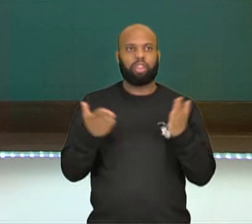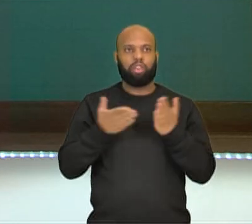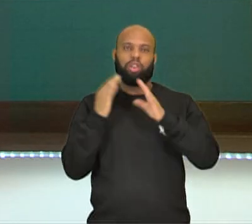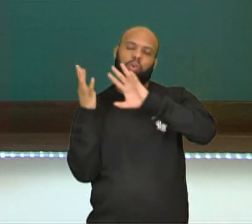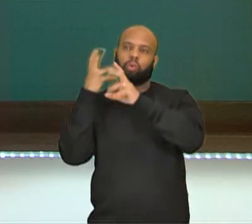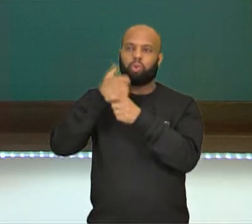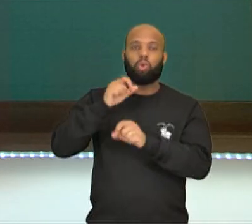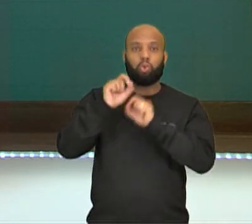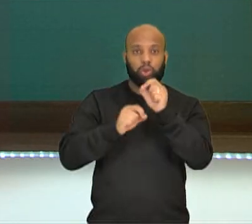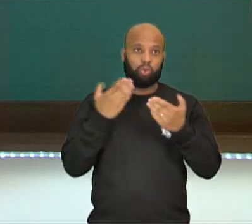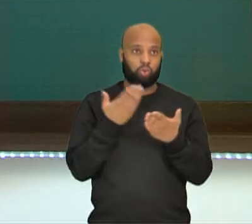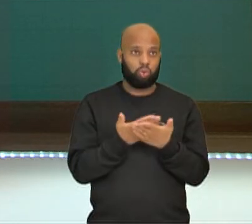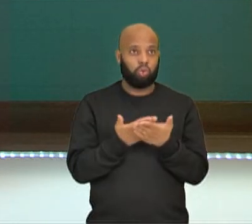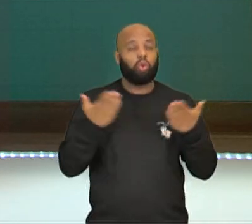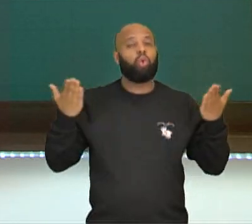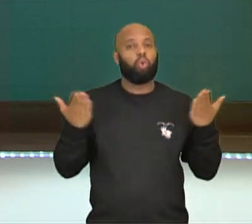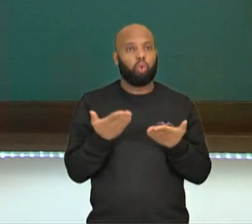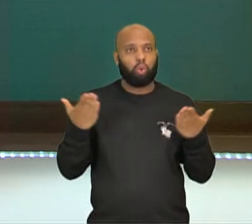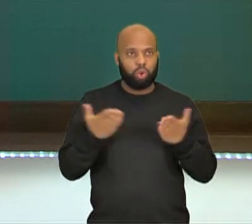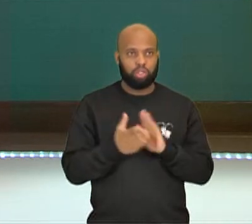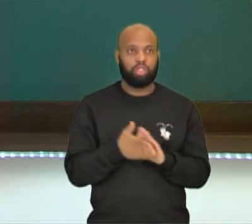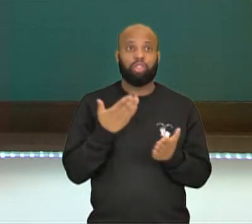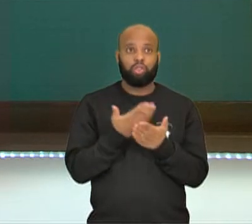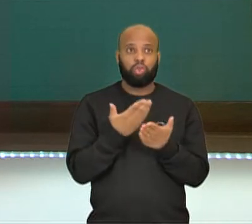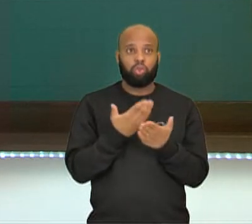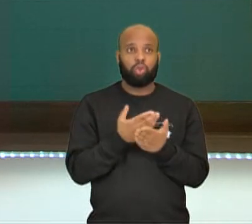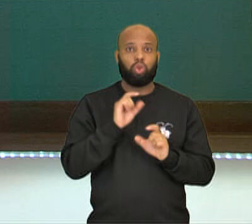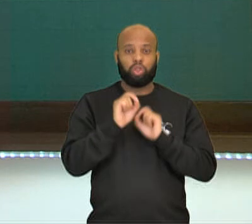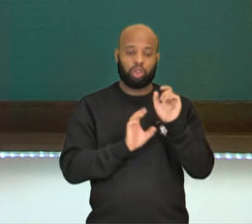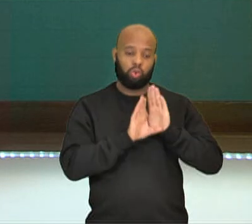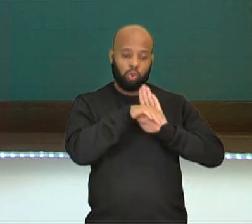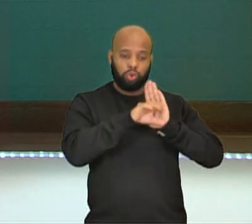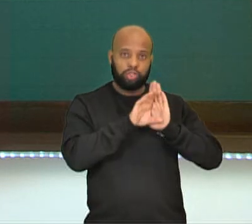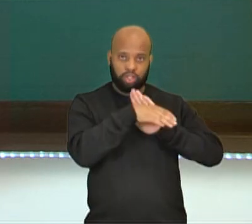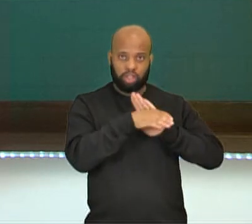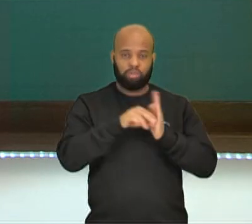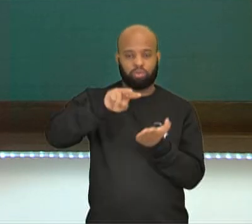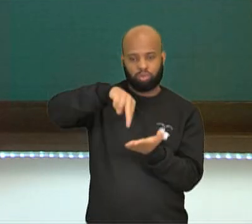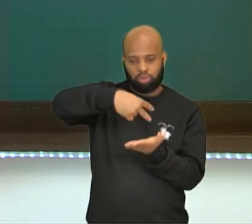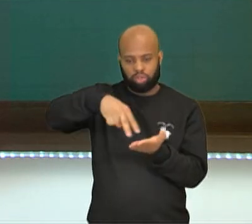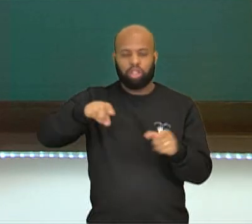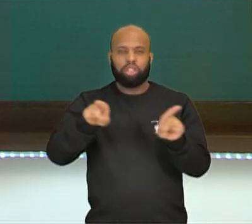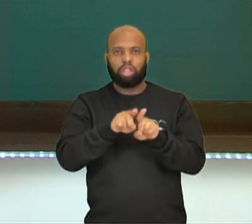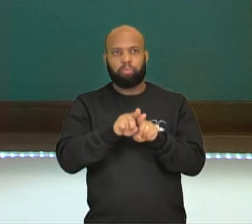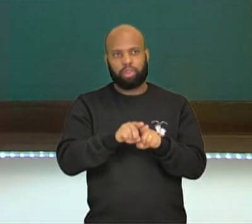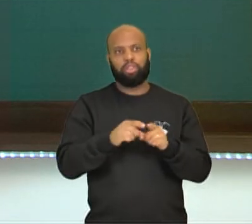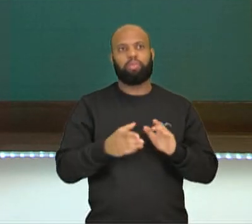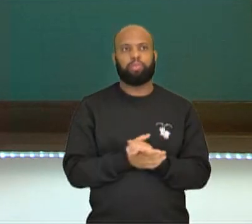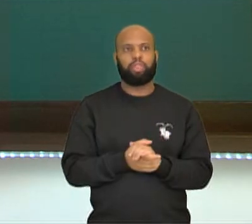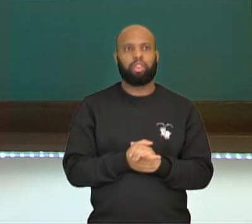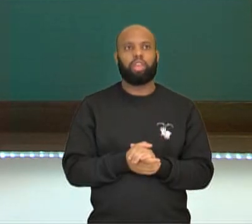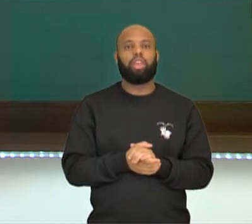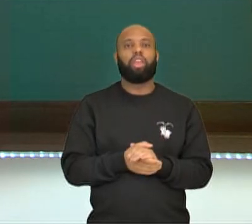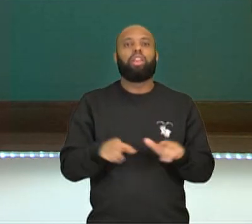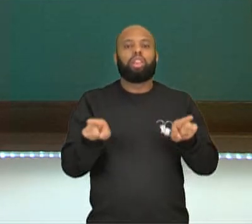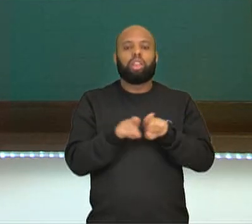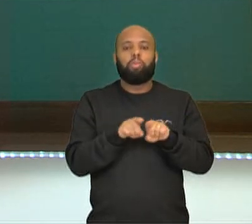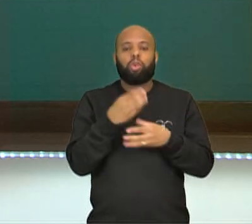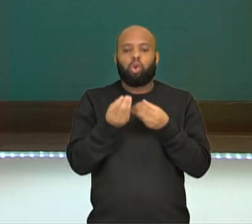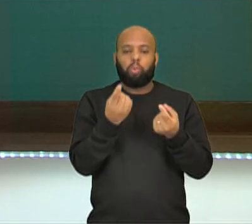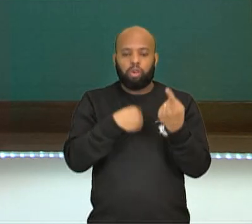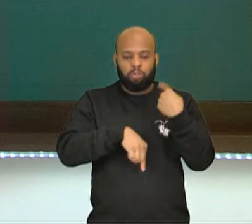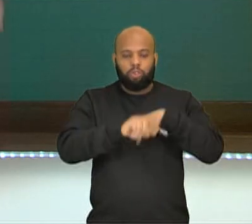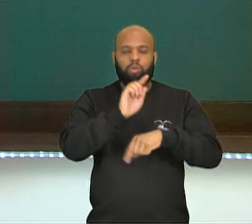Retomando então o que a gente viu nessa nossa aula, a gente viu sobre a definição da dança, mais algumas definições, a